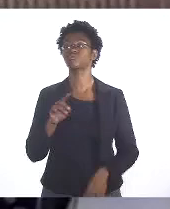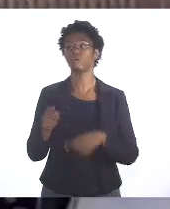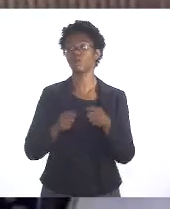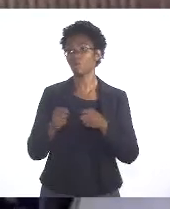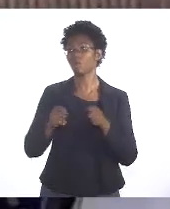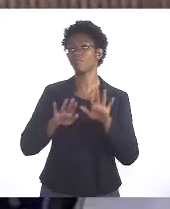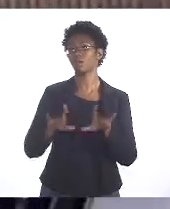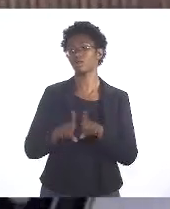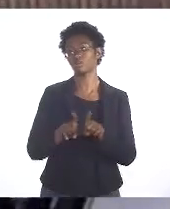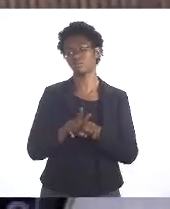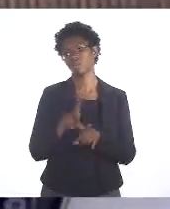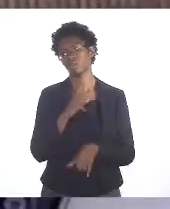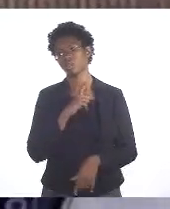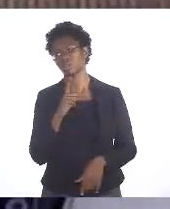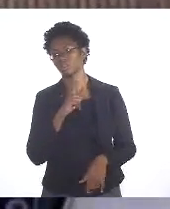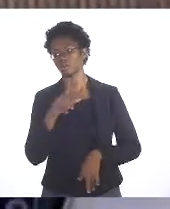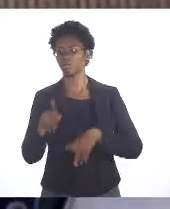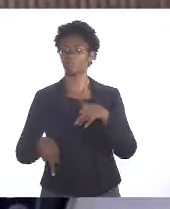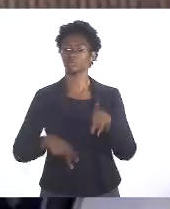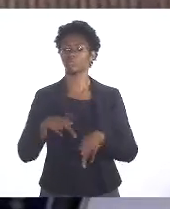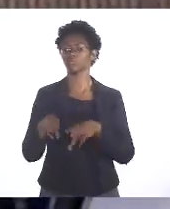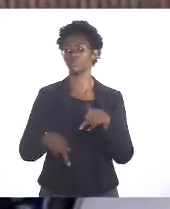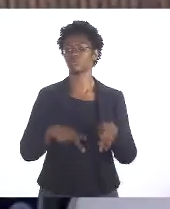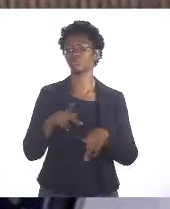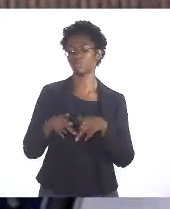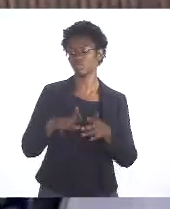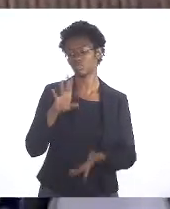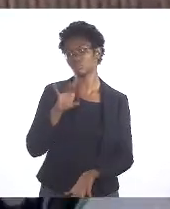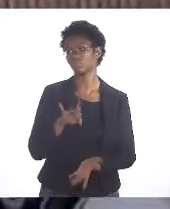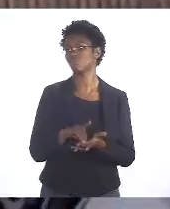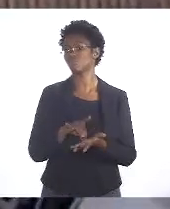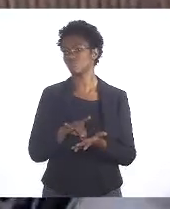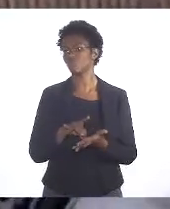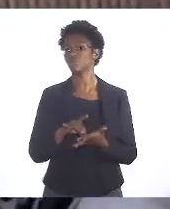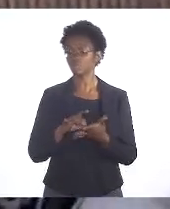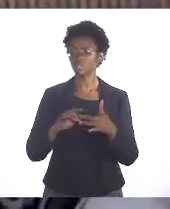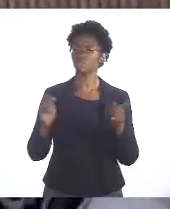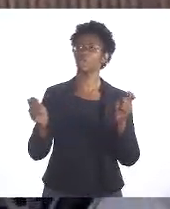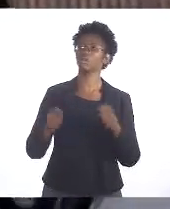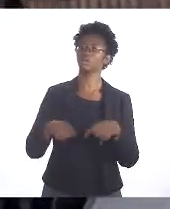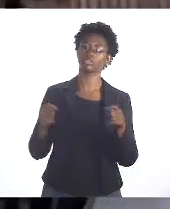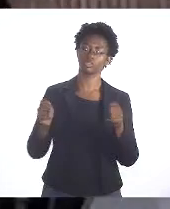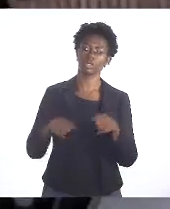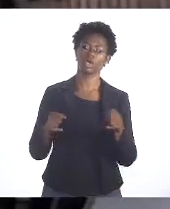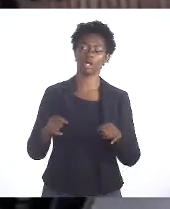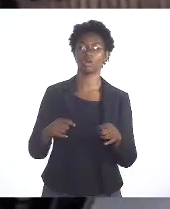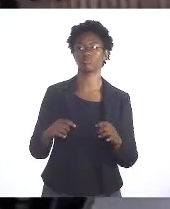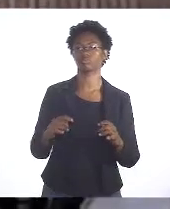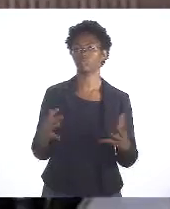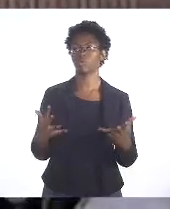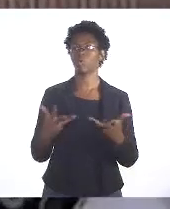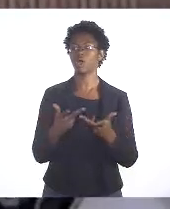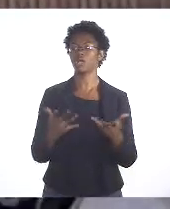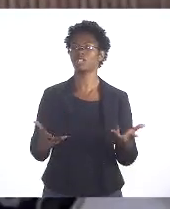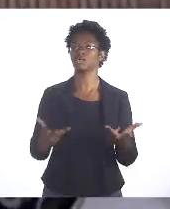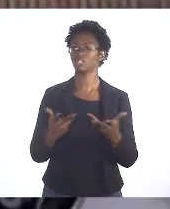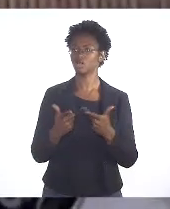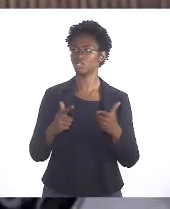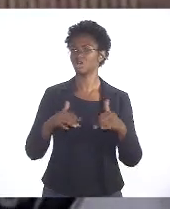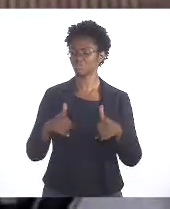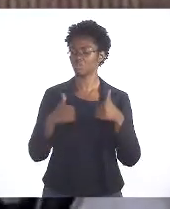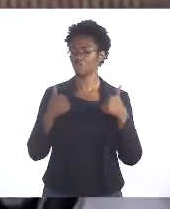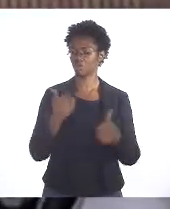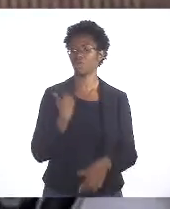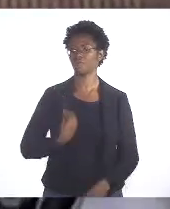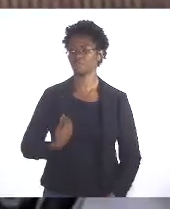haja também uma população que, de fato, tenha condições de viver uma qualidade, um padrão de qualidade de